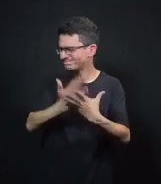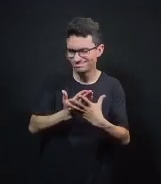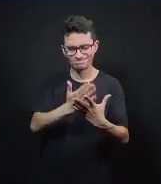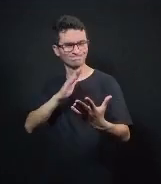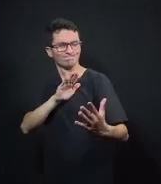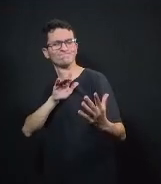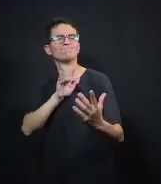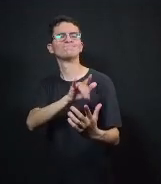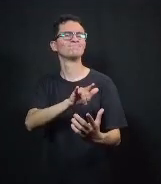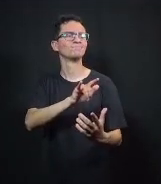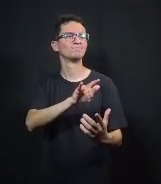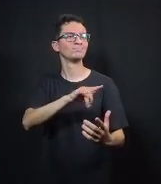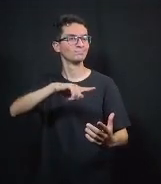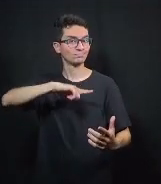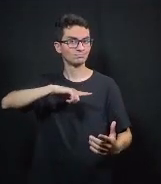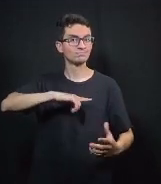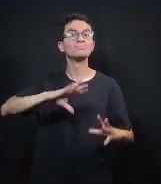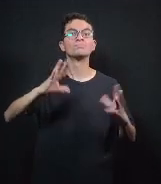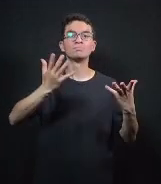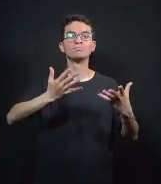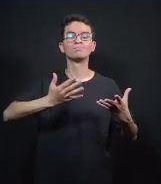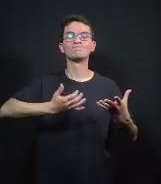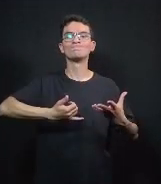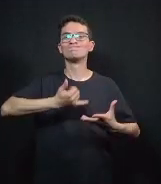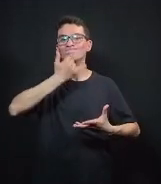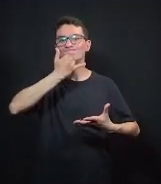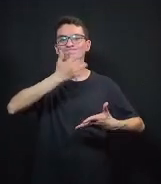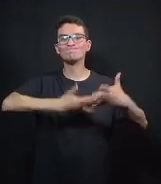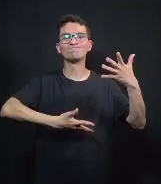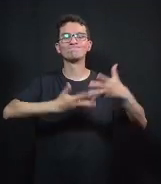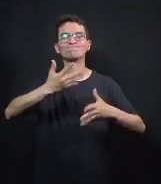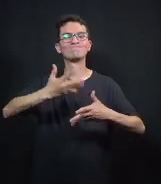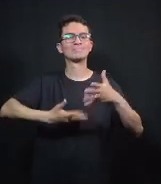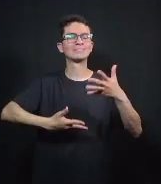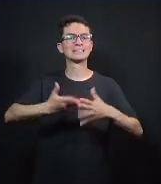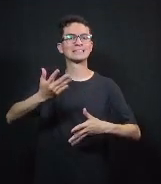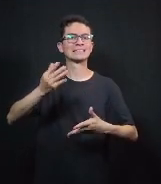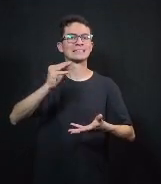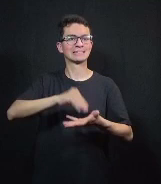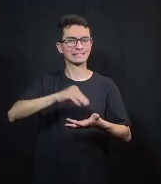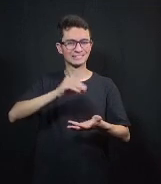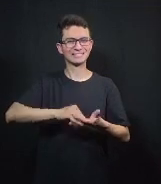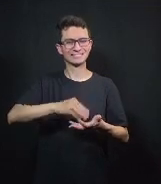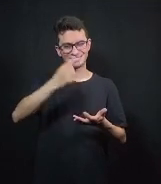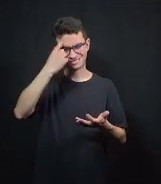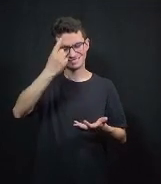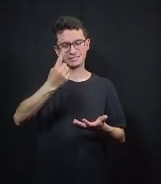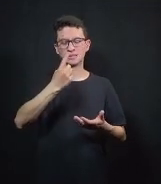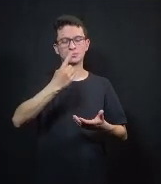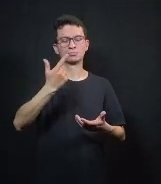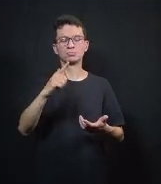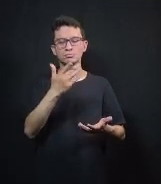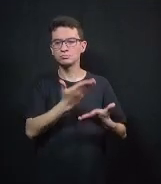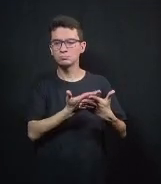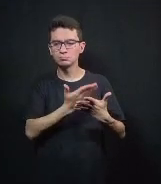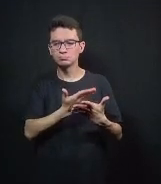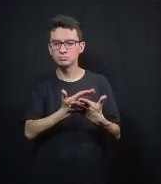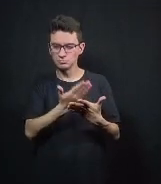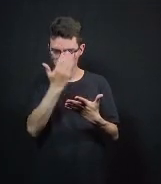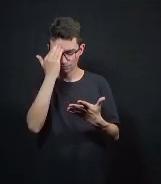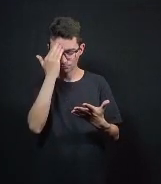convicções, a capacidade crítica fica comprometida. Tem um fenômeno na psicologia muito estudado que não tem a ver com polarização. É